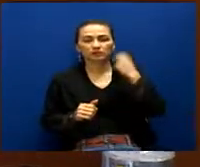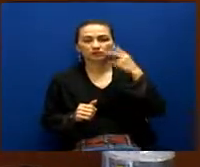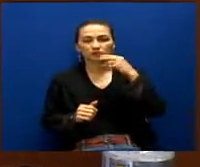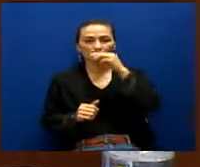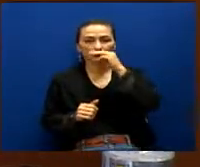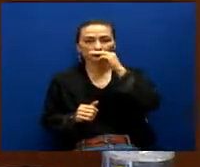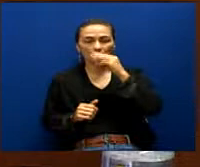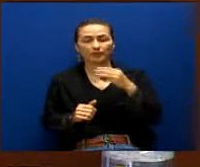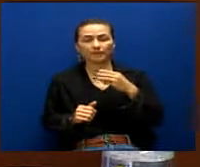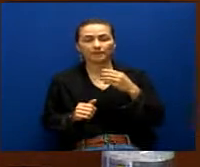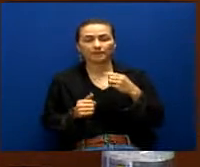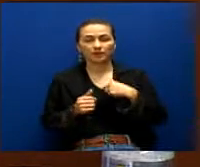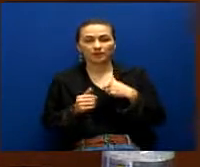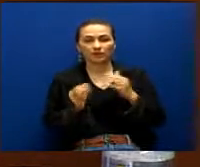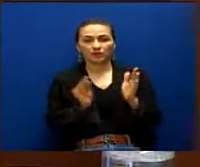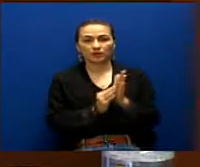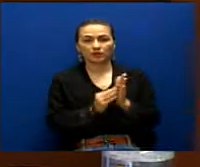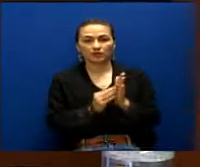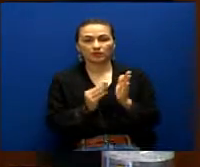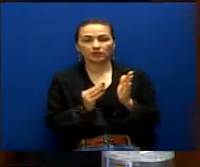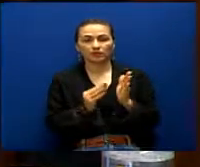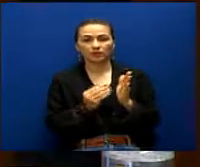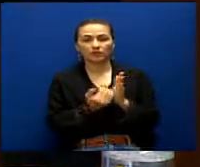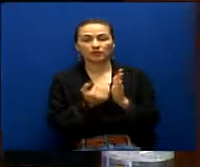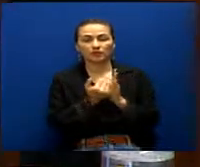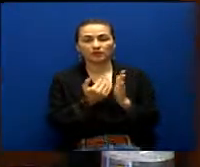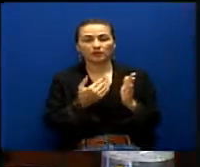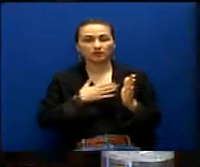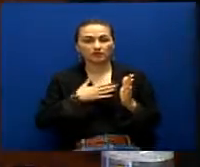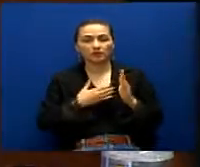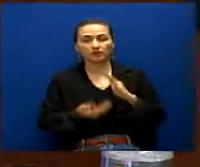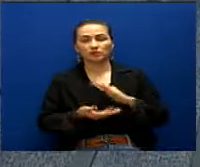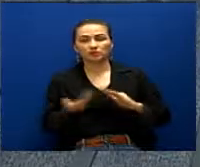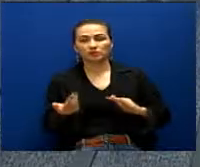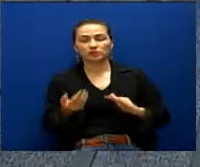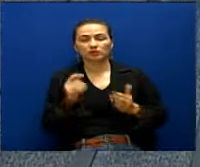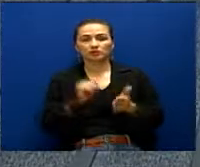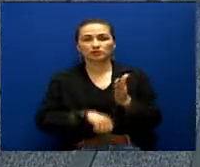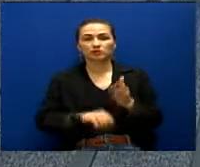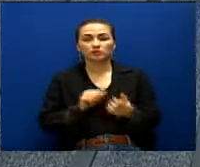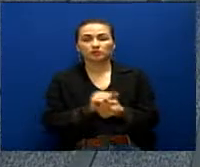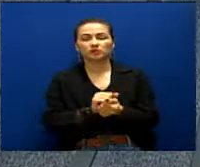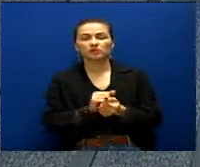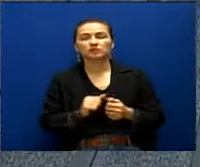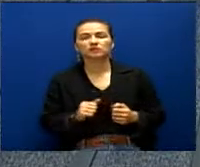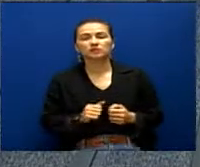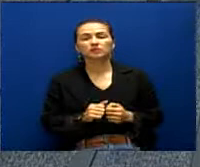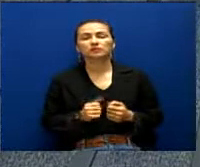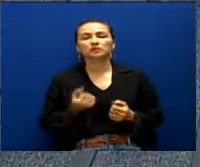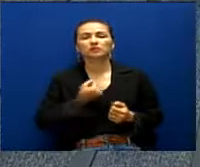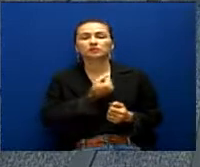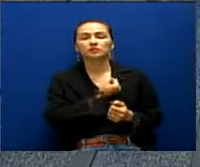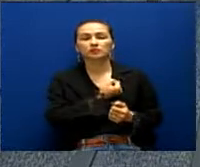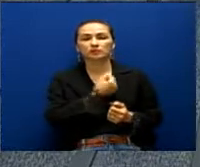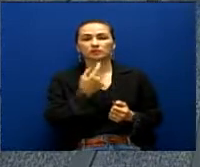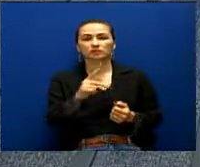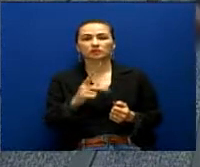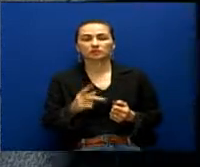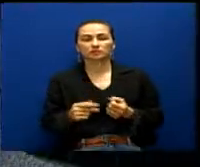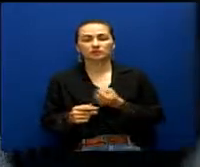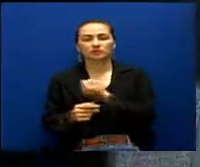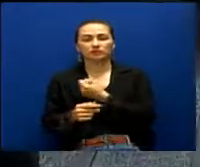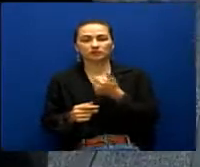estou retirando a minha, porque a dele é melhor. Qual o número da sua? Eu estou assinando com ele. Qual o número da sua? A minha era